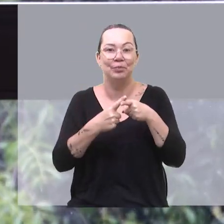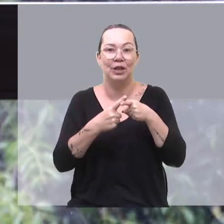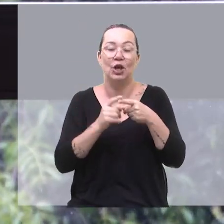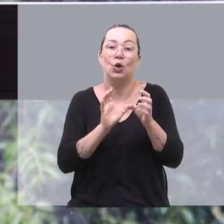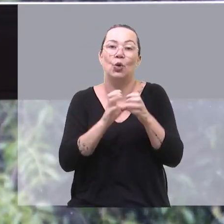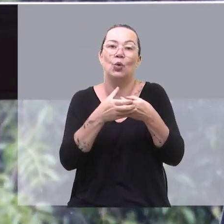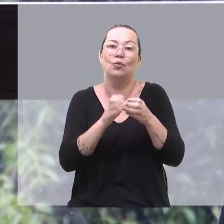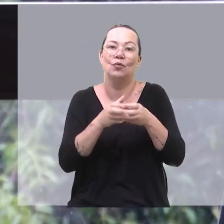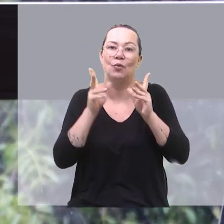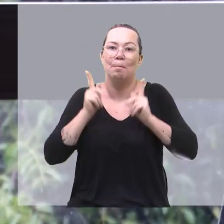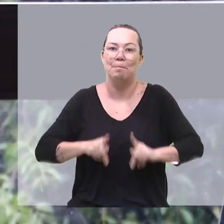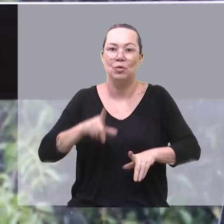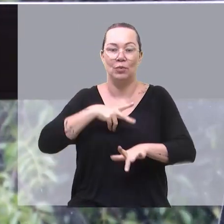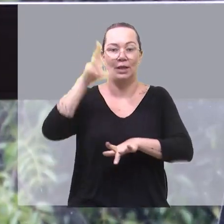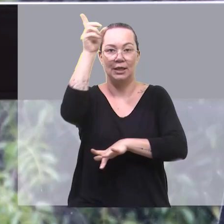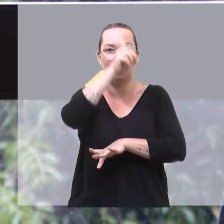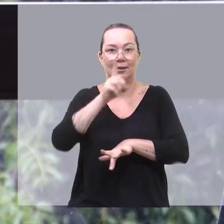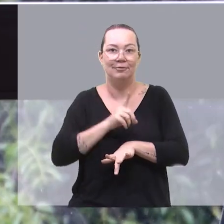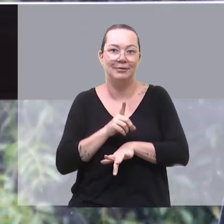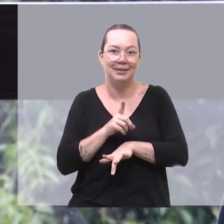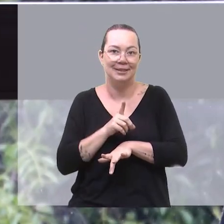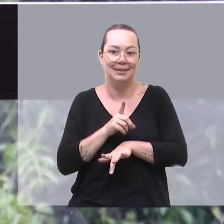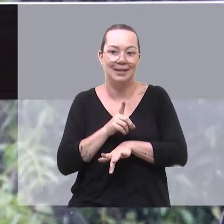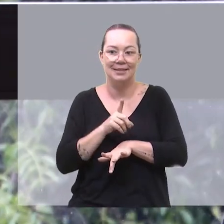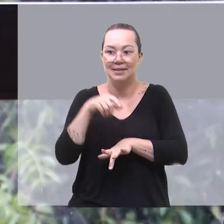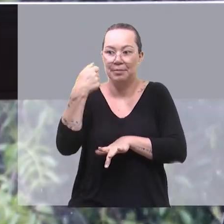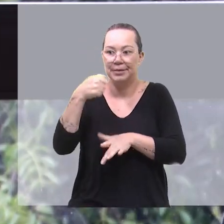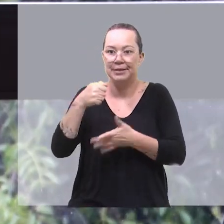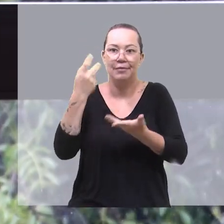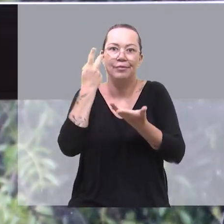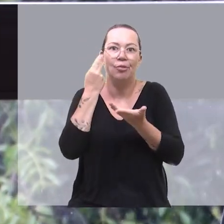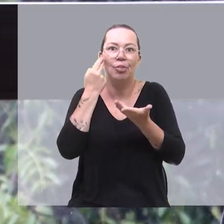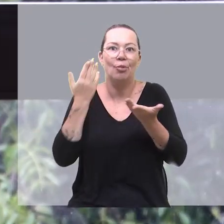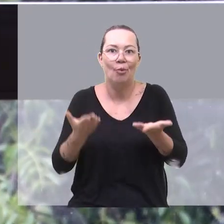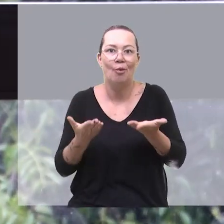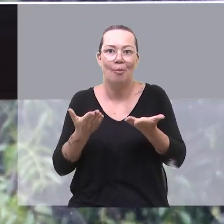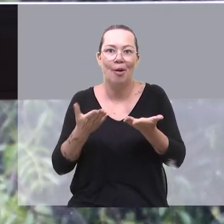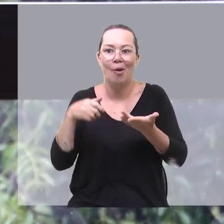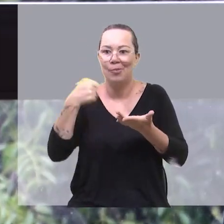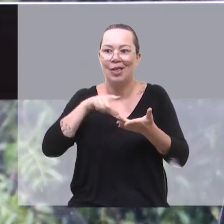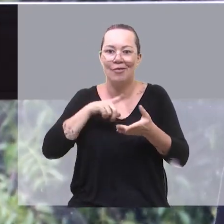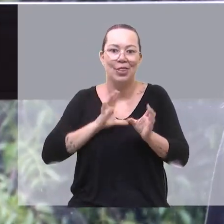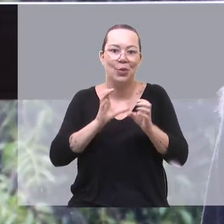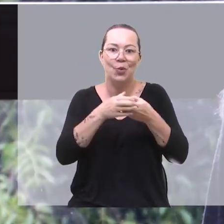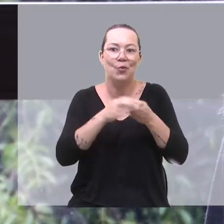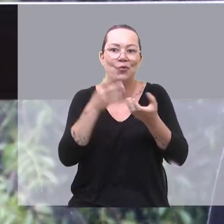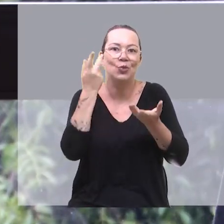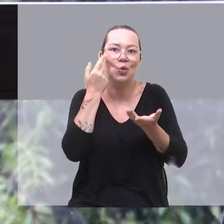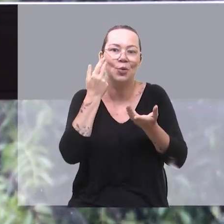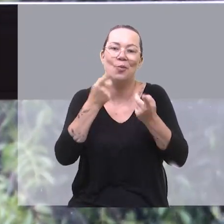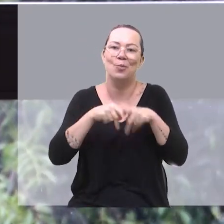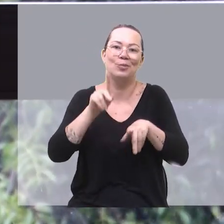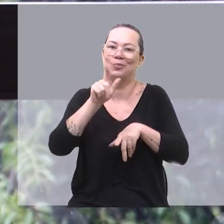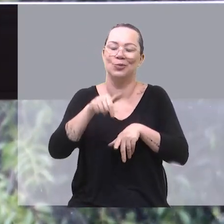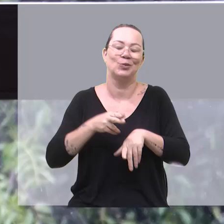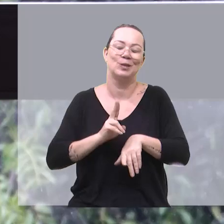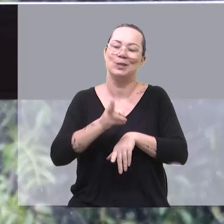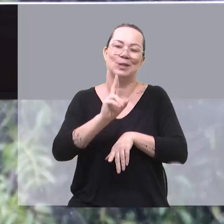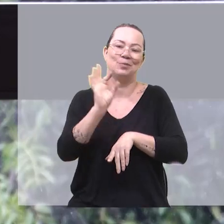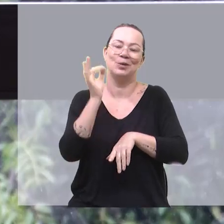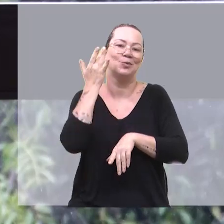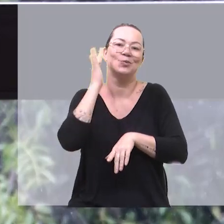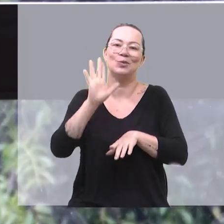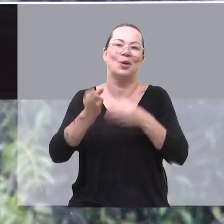porque conviver com pessoas com deficiência deveria ser natural, deveria ter um convívio natural, mas nem sempre a